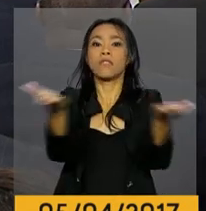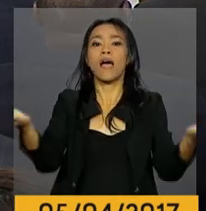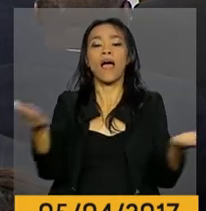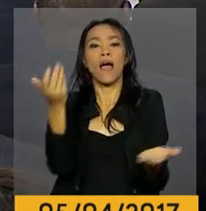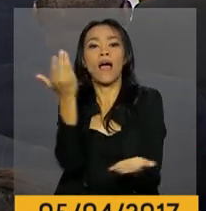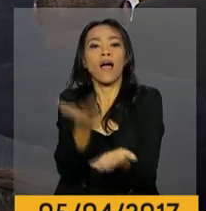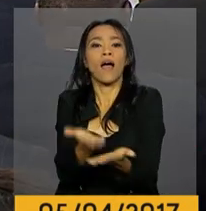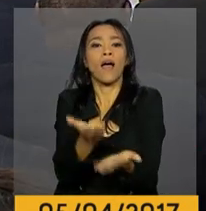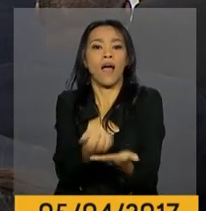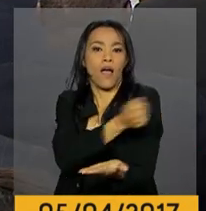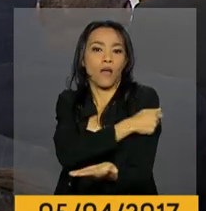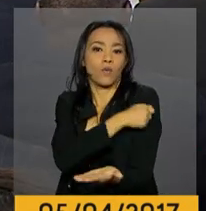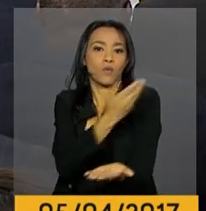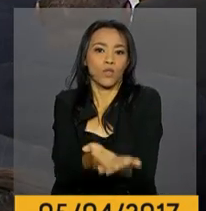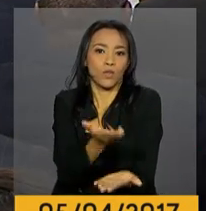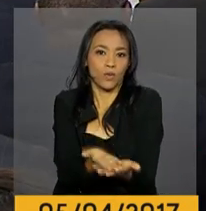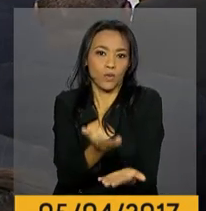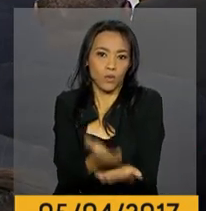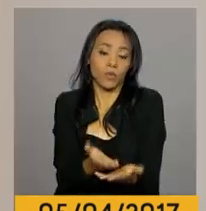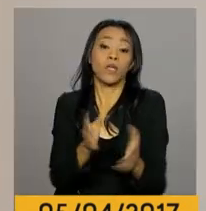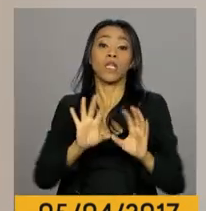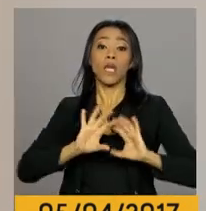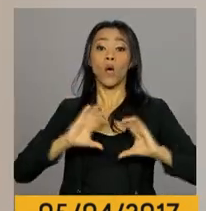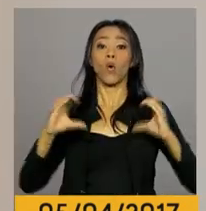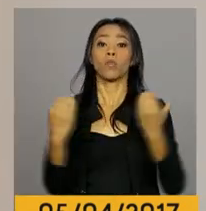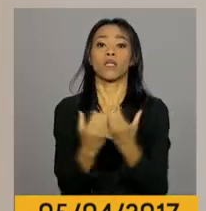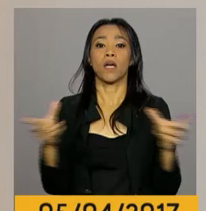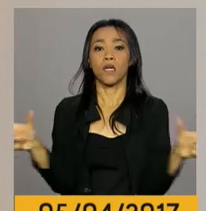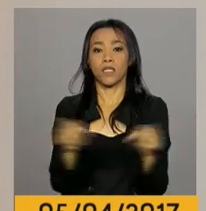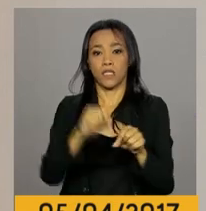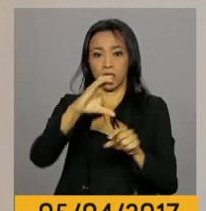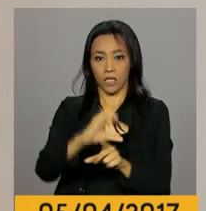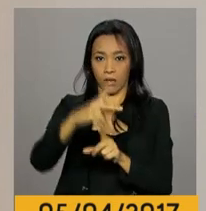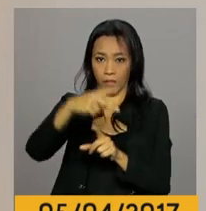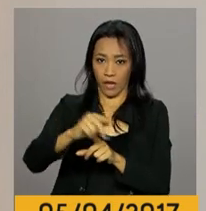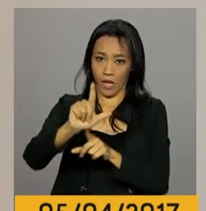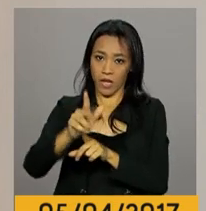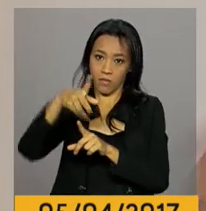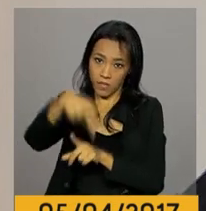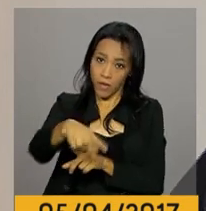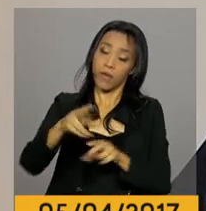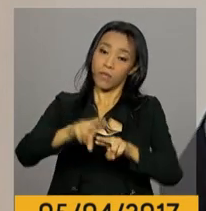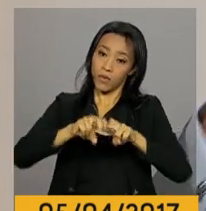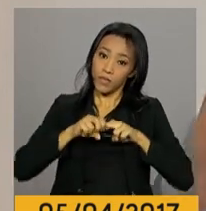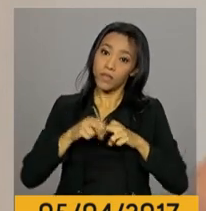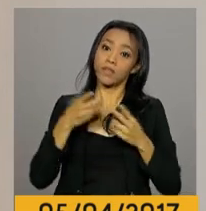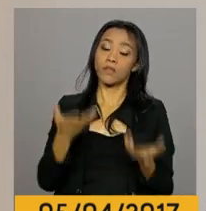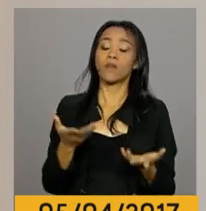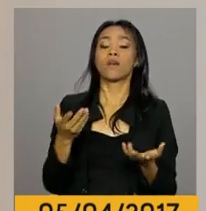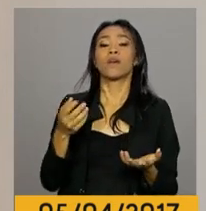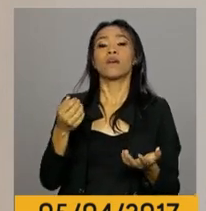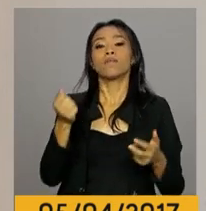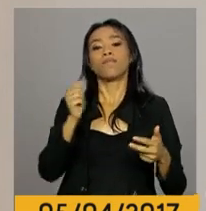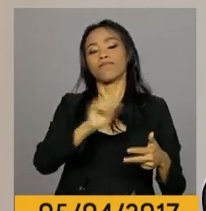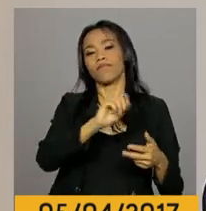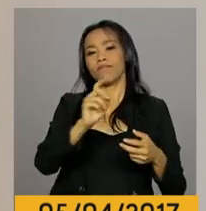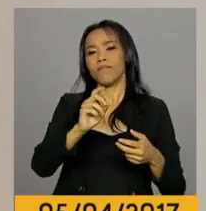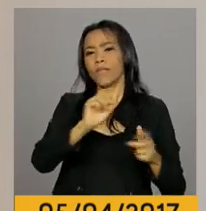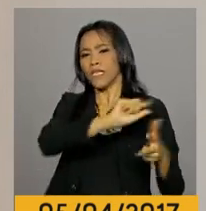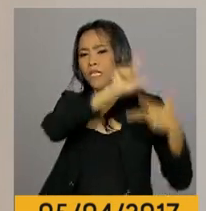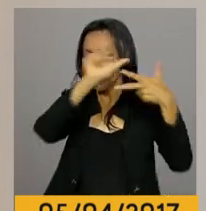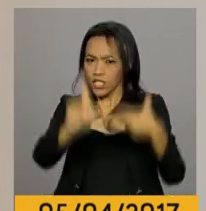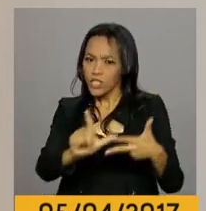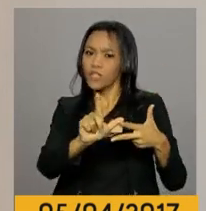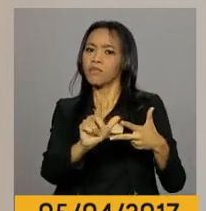não é um exemplo concreto do papel de legislativo em nossas relações exteriores tramitou pelo legislativo está nas nossas